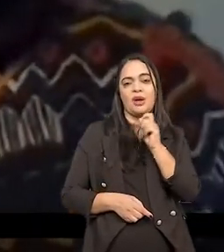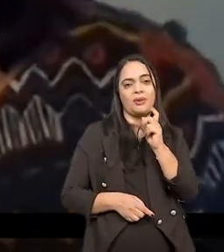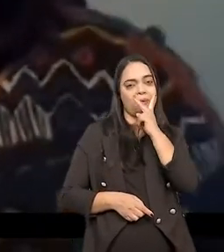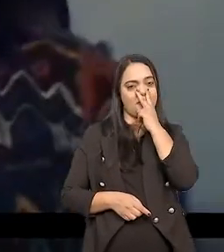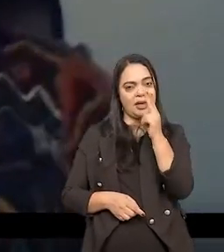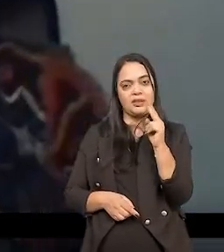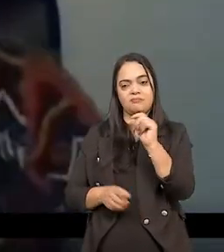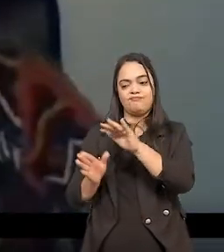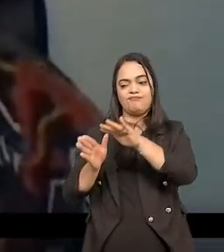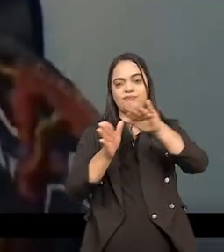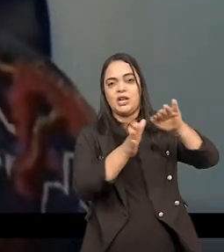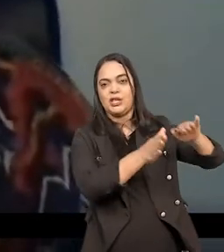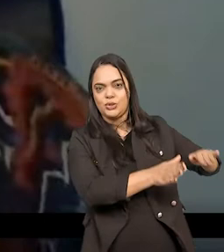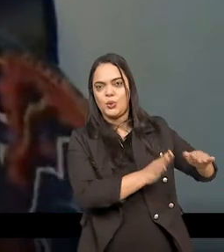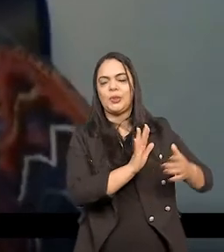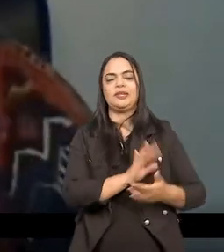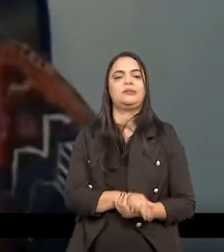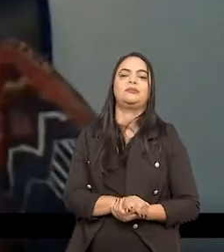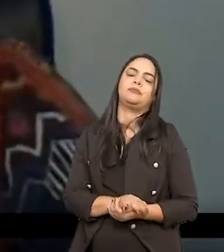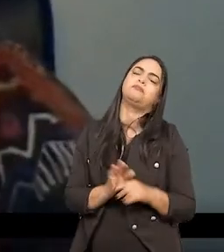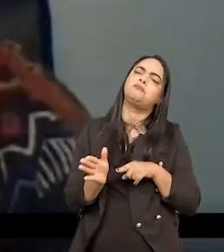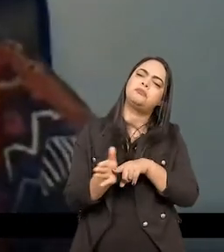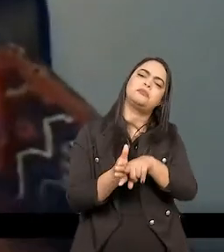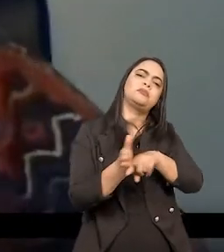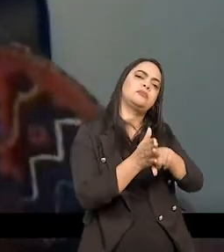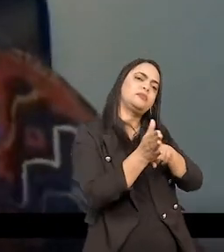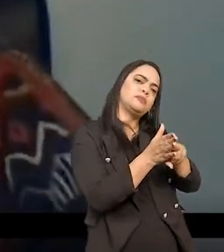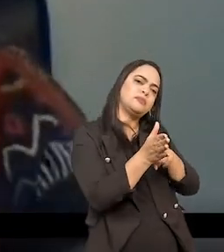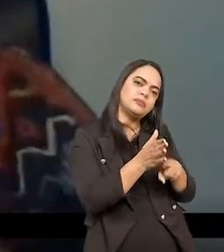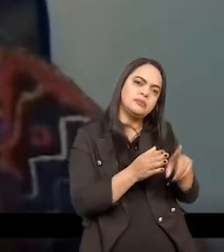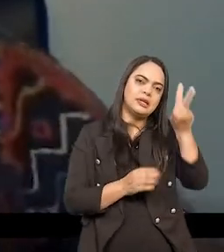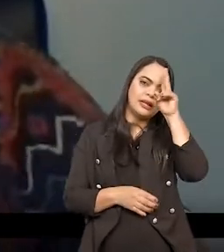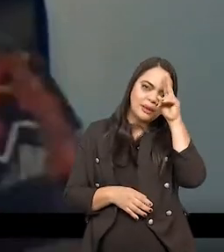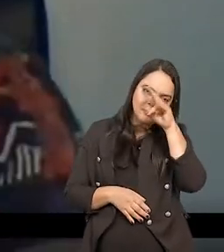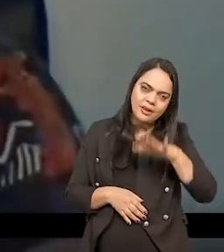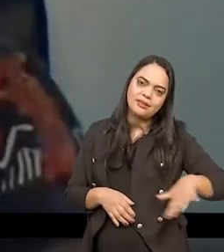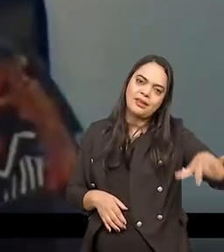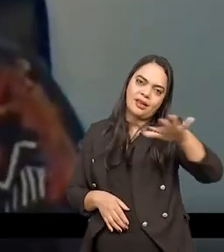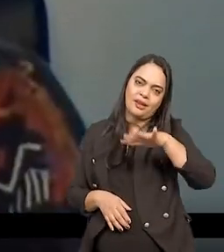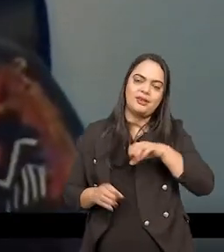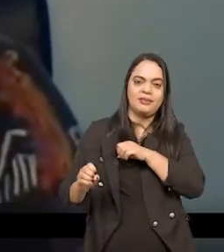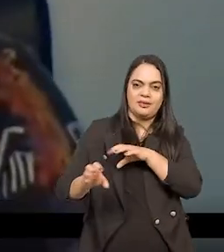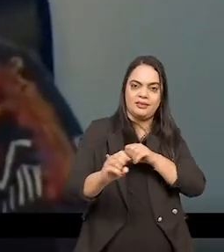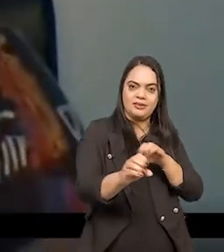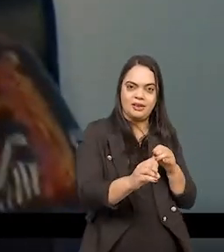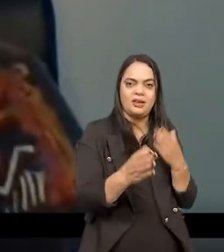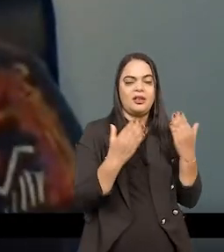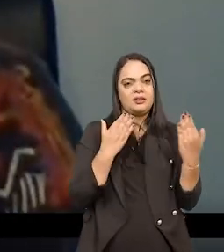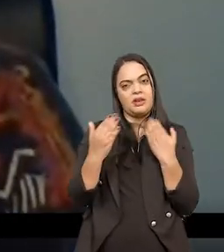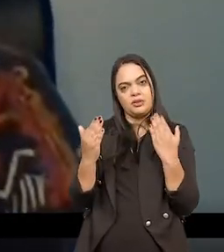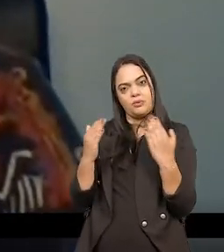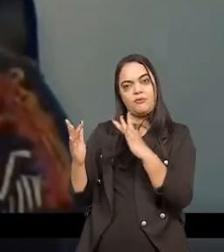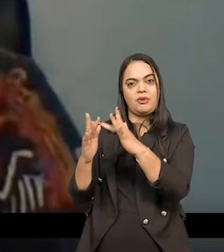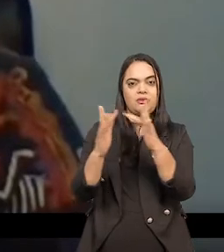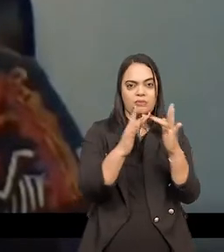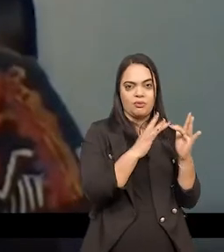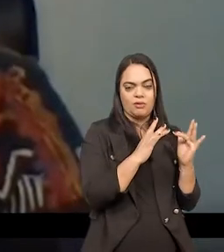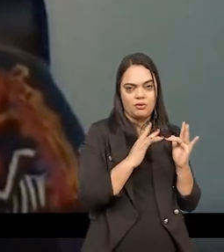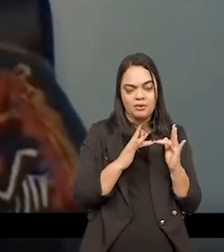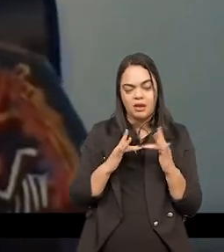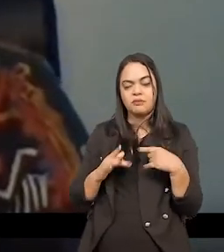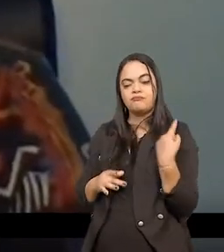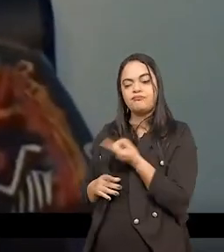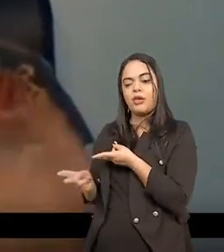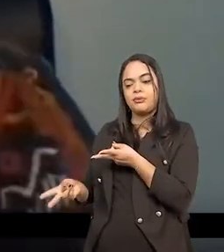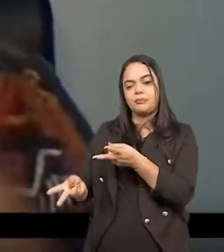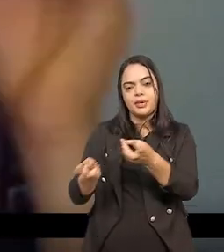E nesses estudos, assim, aí cruzando com a história da educação, bem nessas conversas de campo, entre campos, assim, o que a gente tem